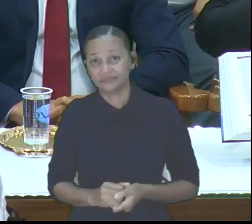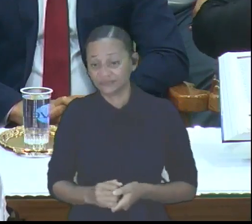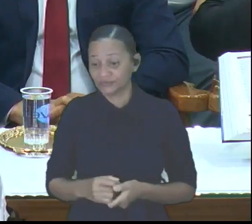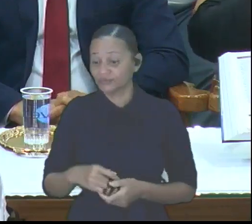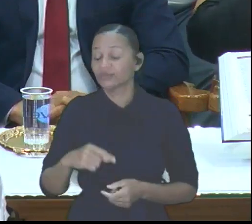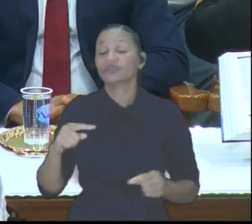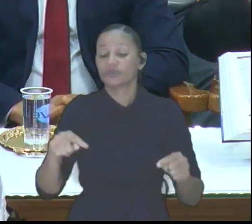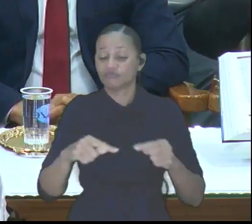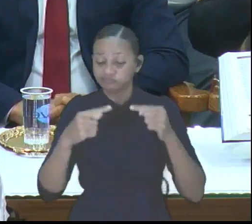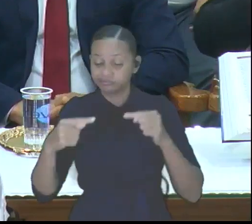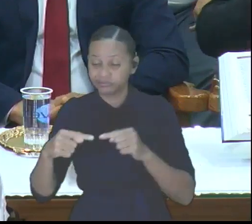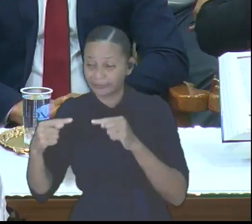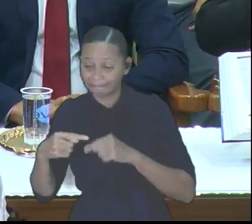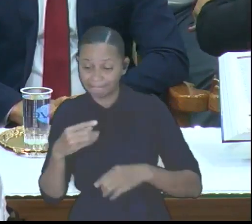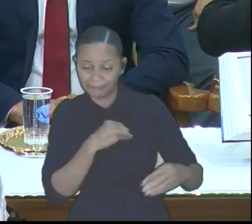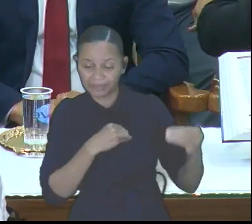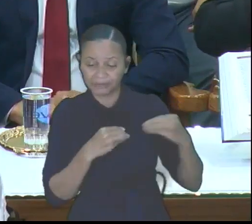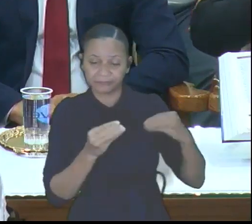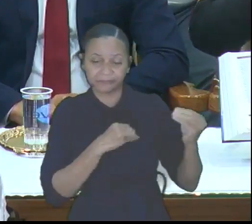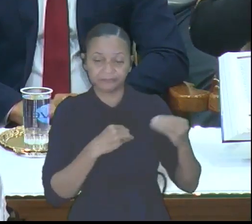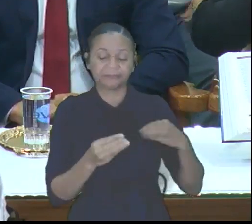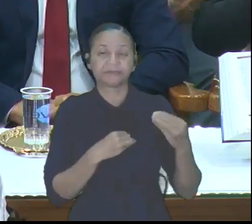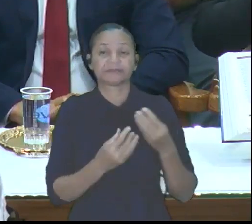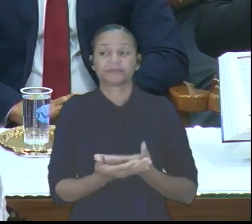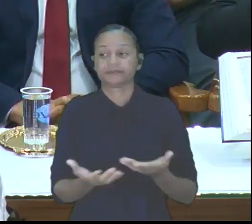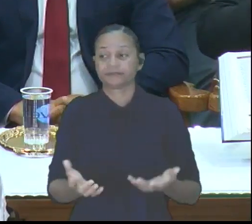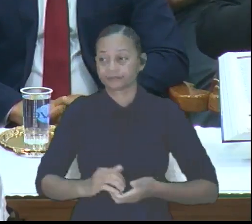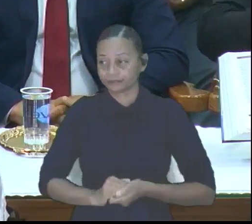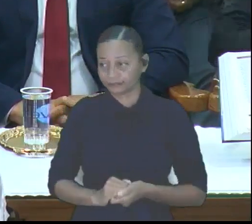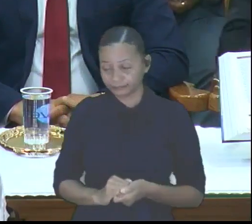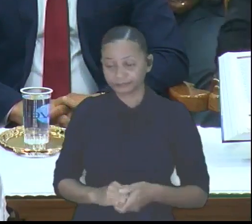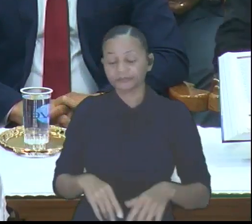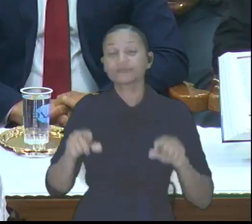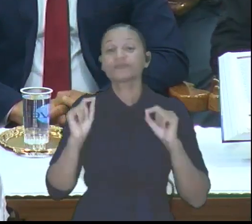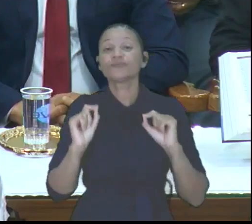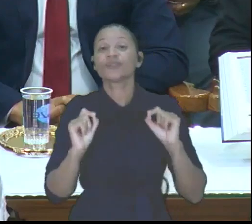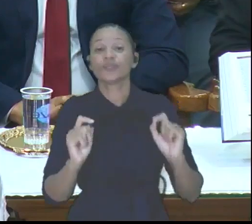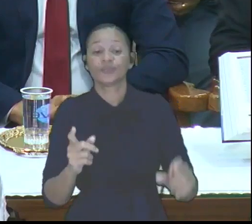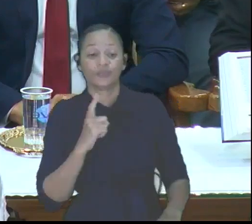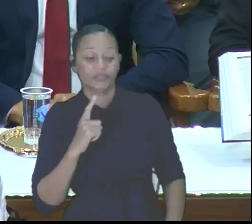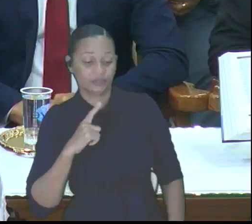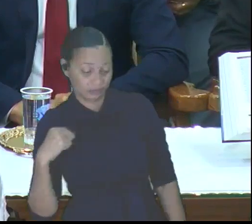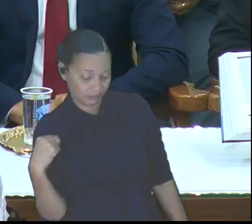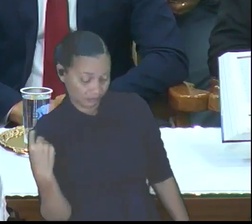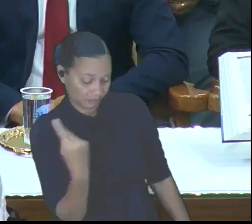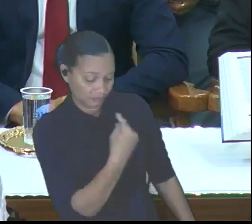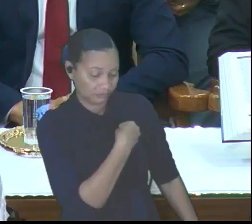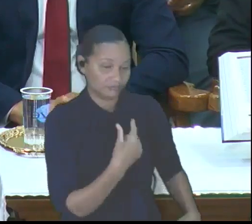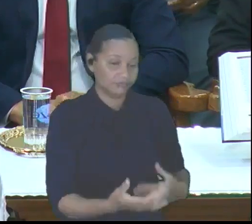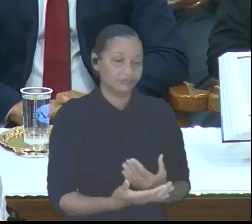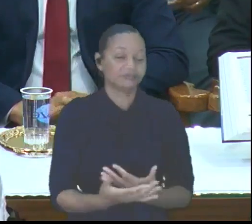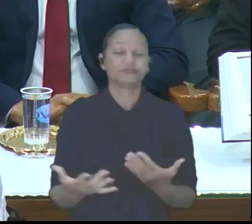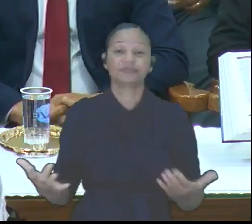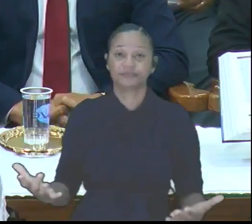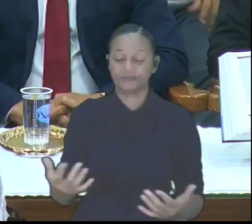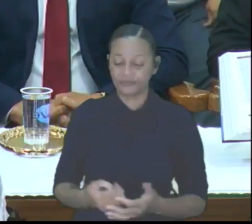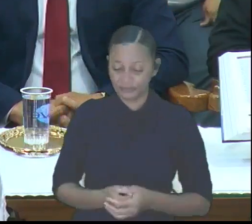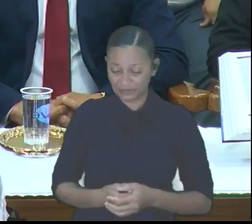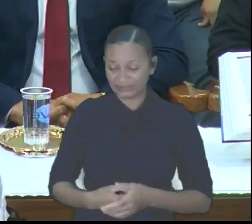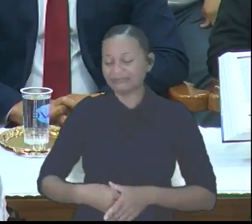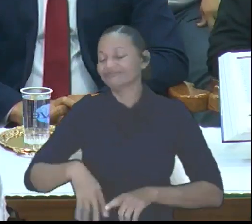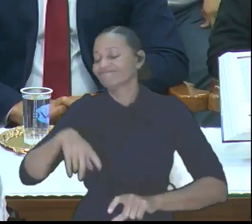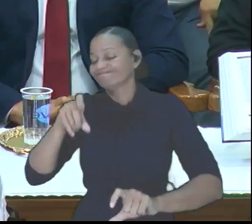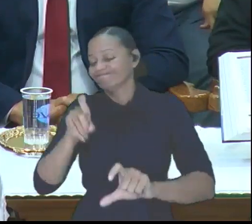os nossos pecados. Aí o que ele tem para nós, que